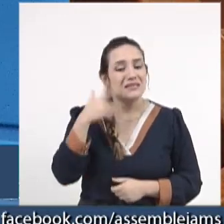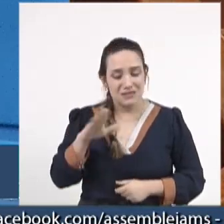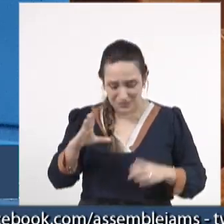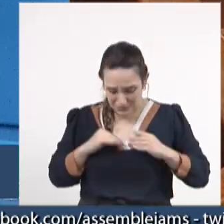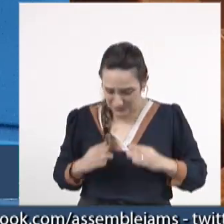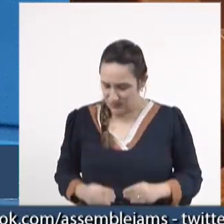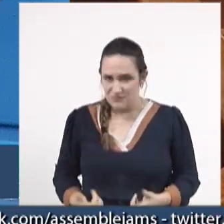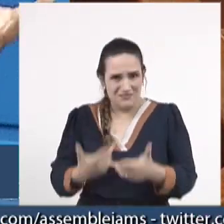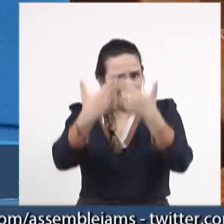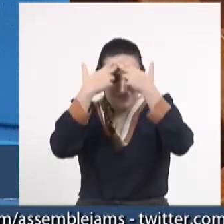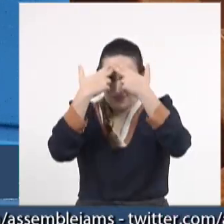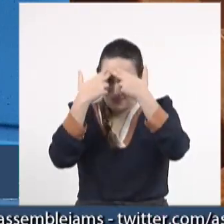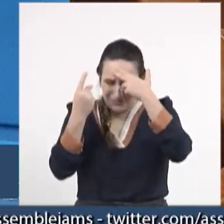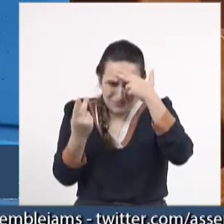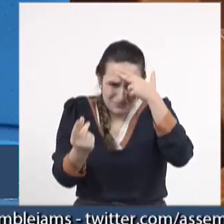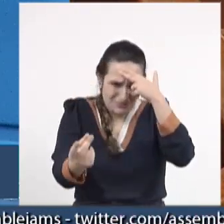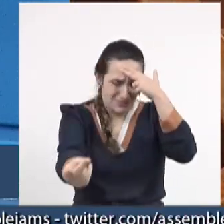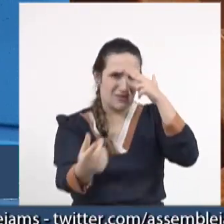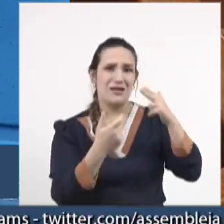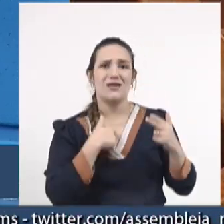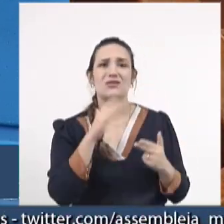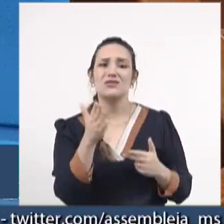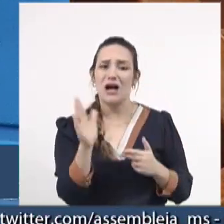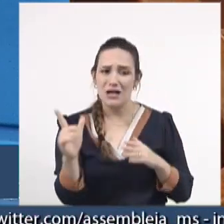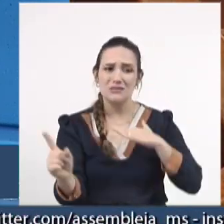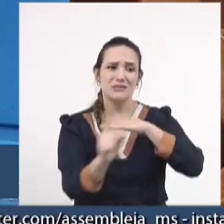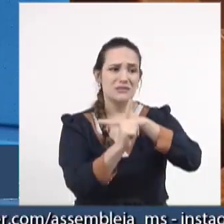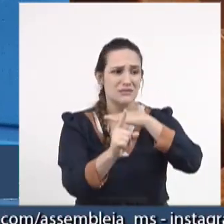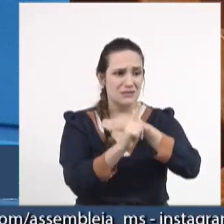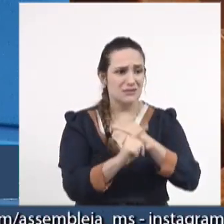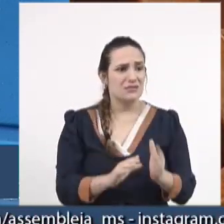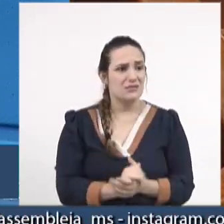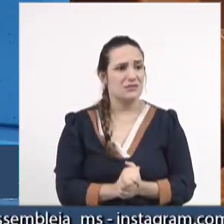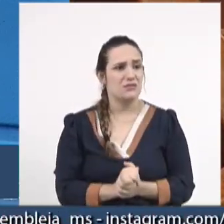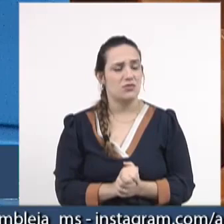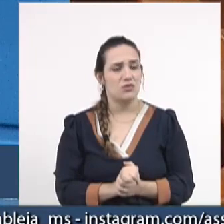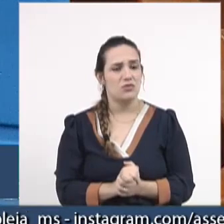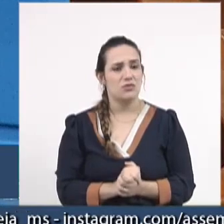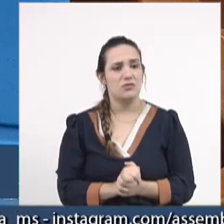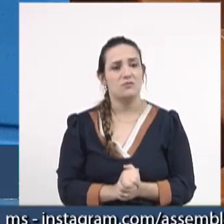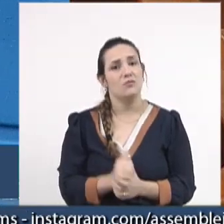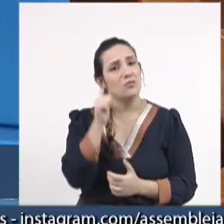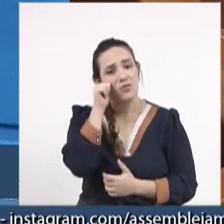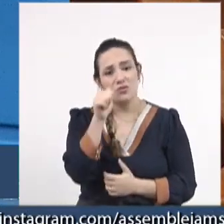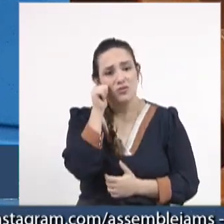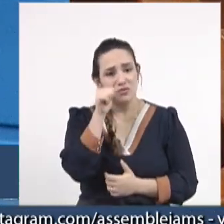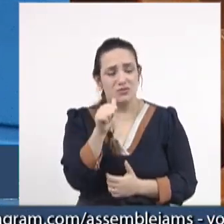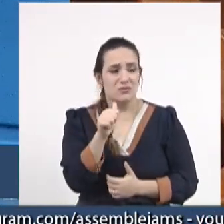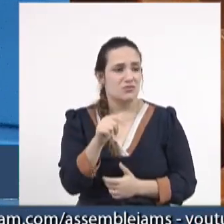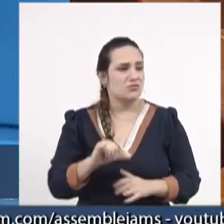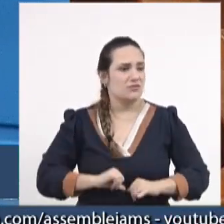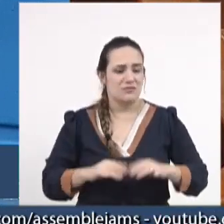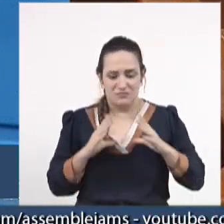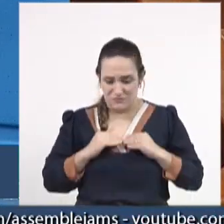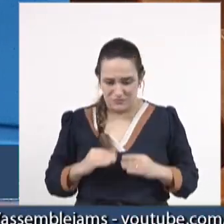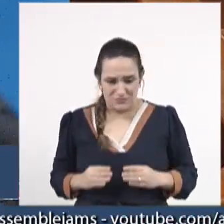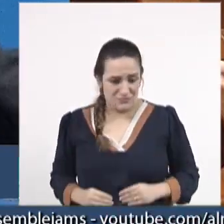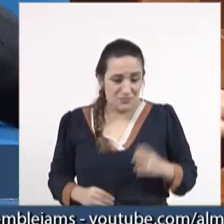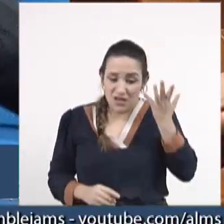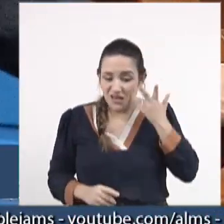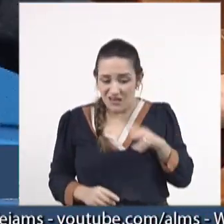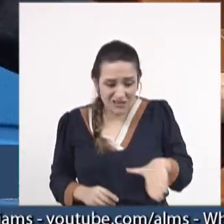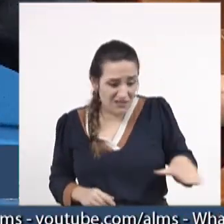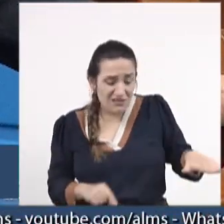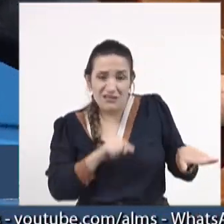sua vida. Eu atendi várias vezes, nesses 37 anos de atendendo homeopatia, mulheres que sofreram abuso durante a